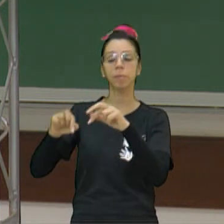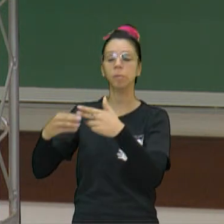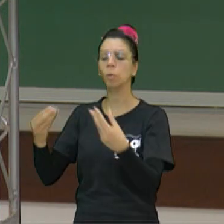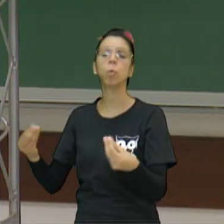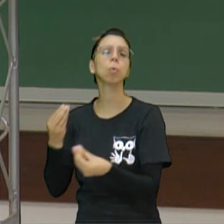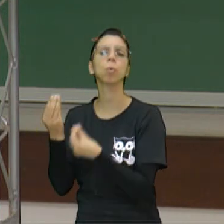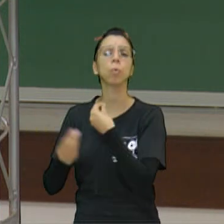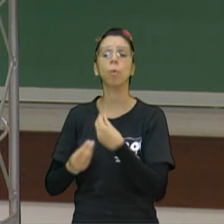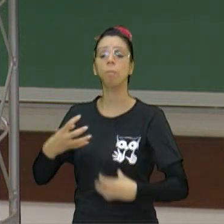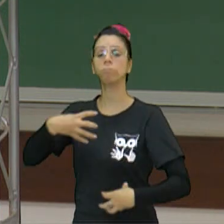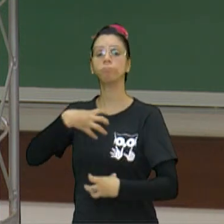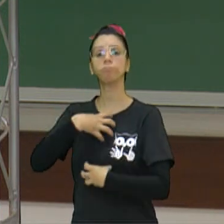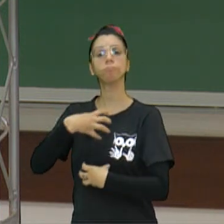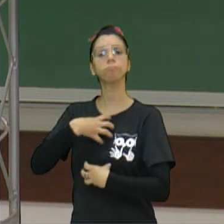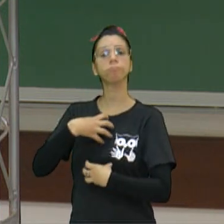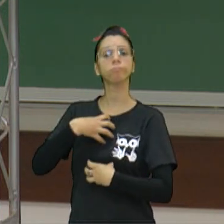ser